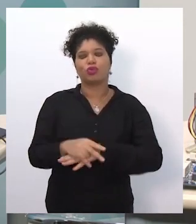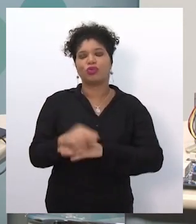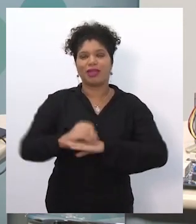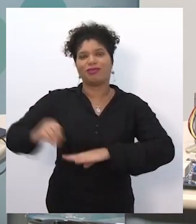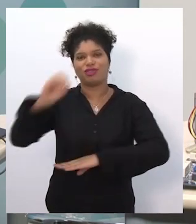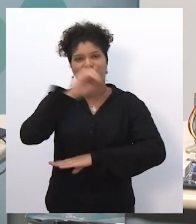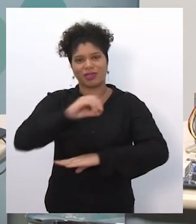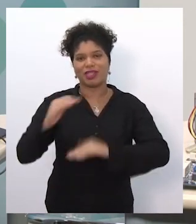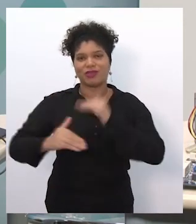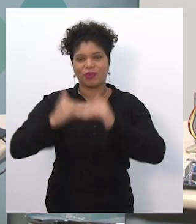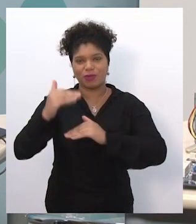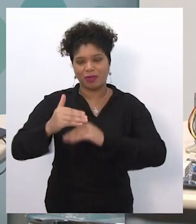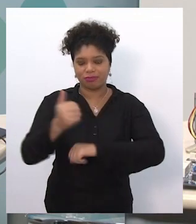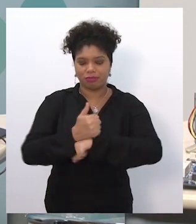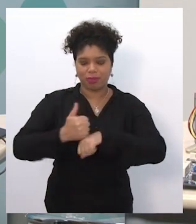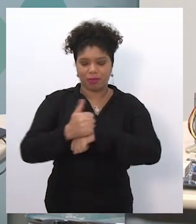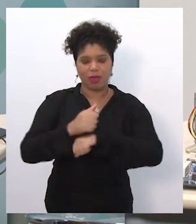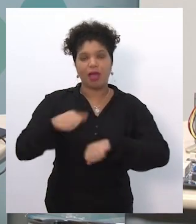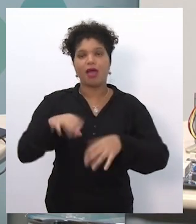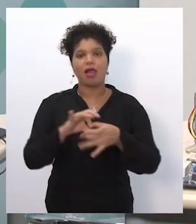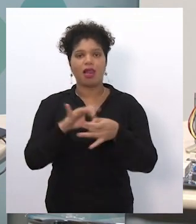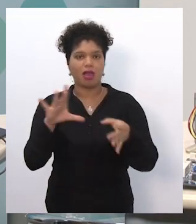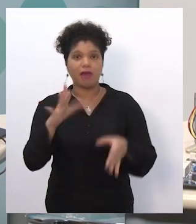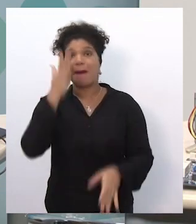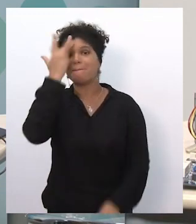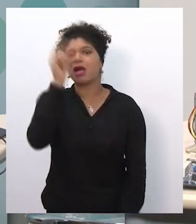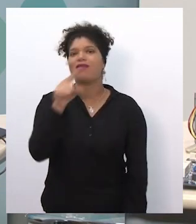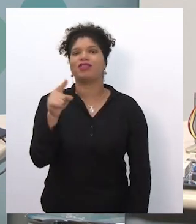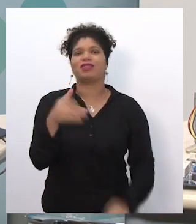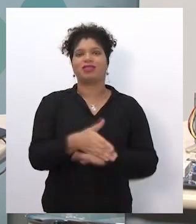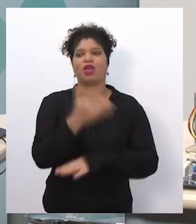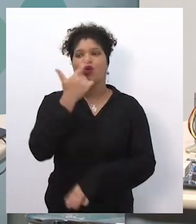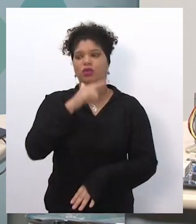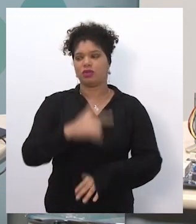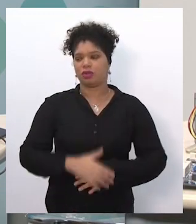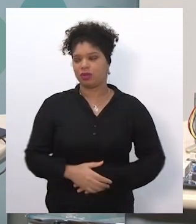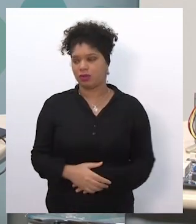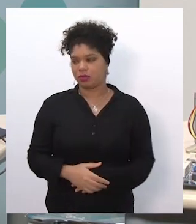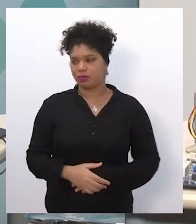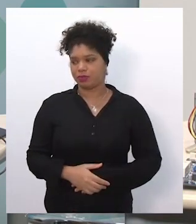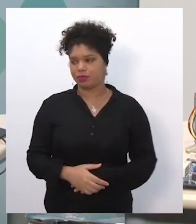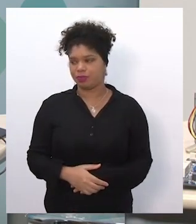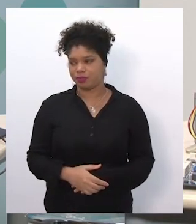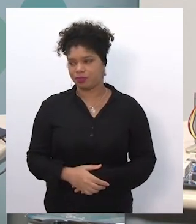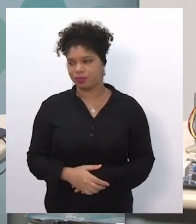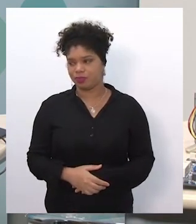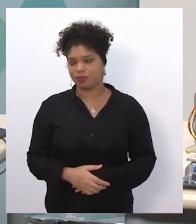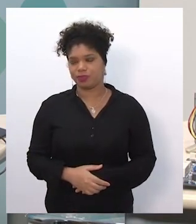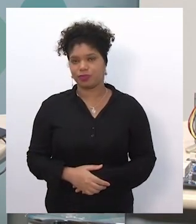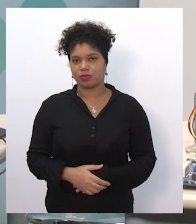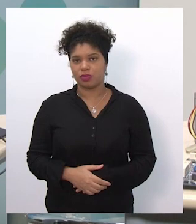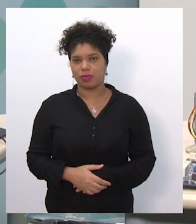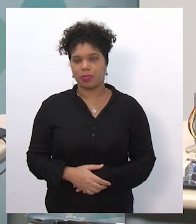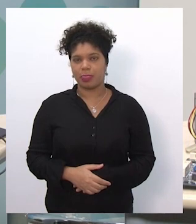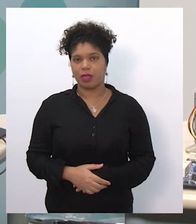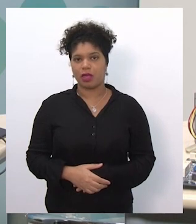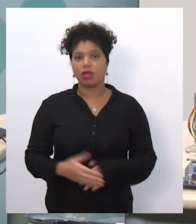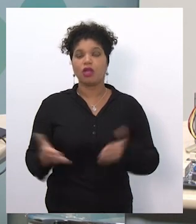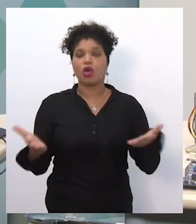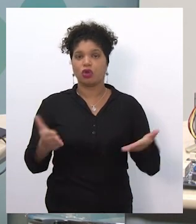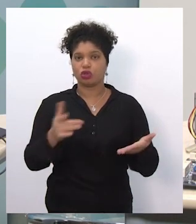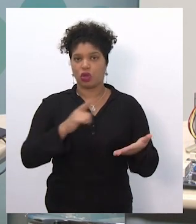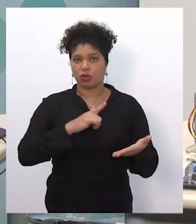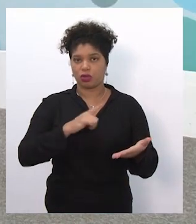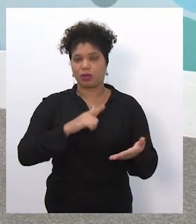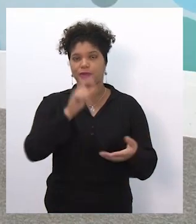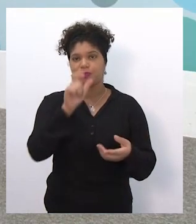acessar lá. Vai estar disponível para vocês já amanhã, tá bom? Então, eu vou passar a palavra aqui para se apresentarem, né? Então, aqui hoje a gente tem